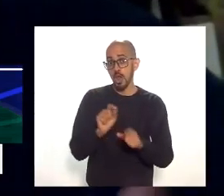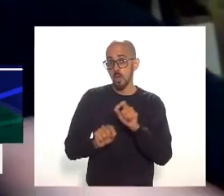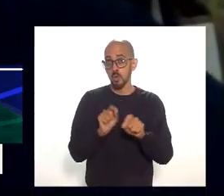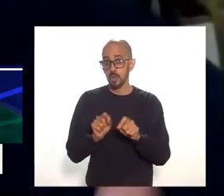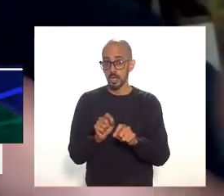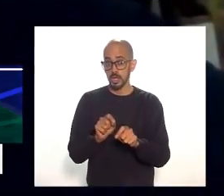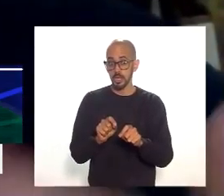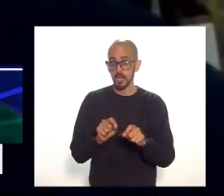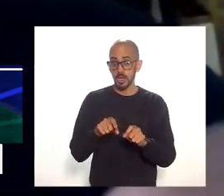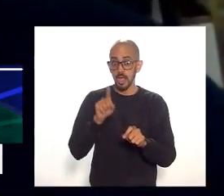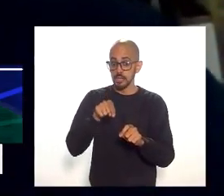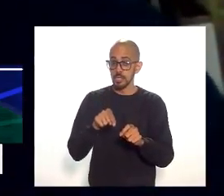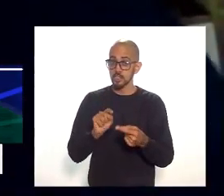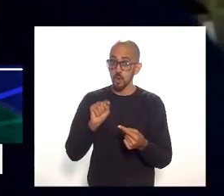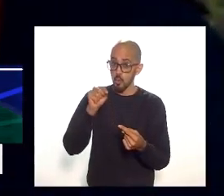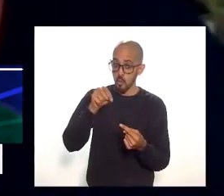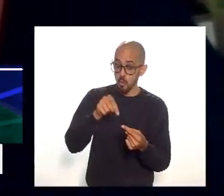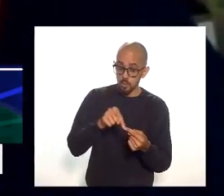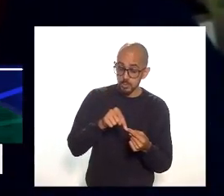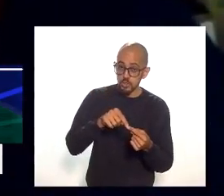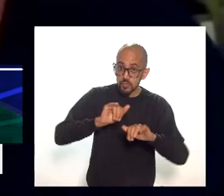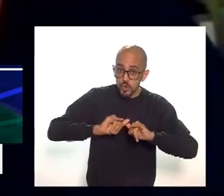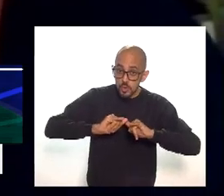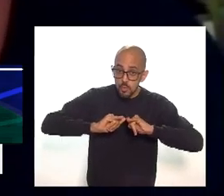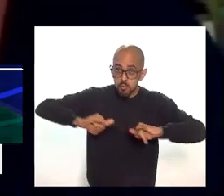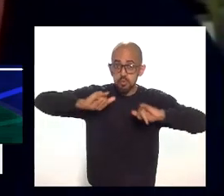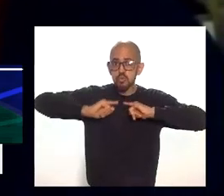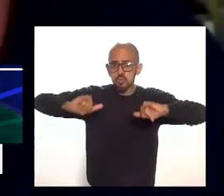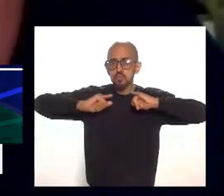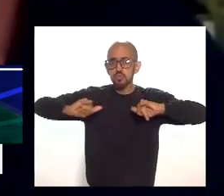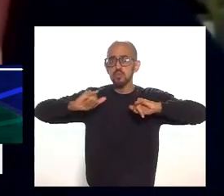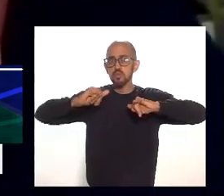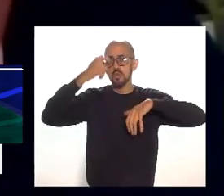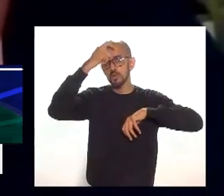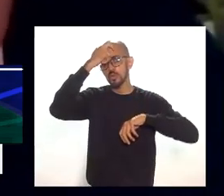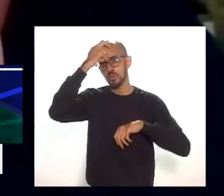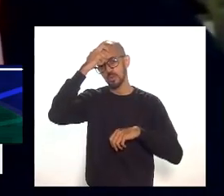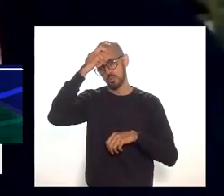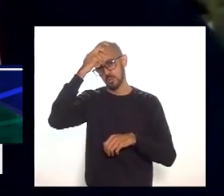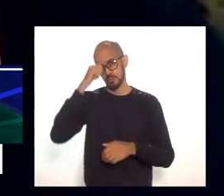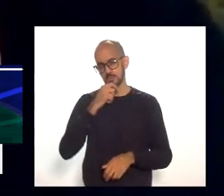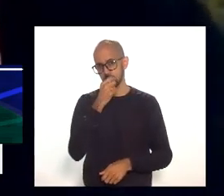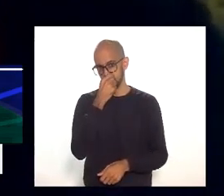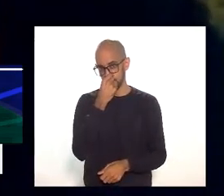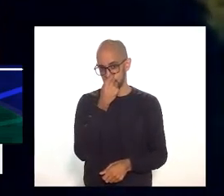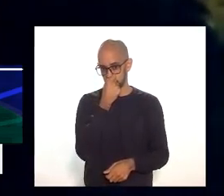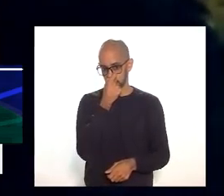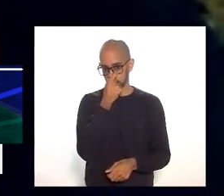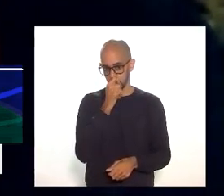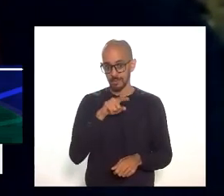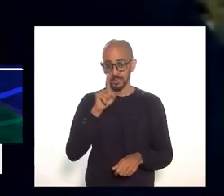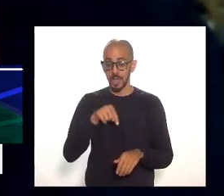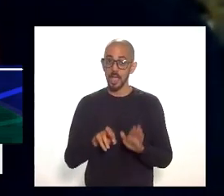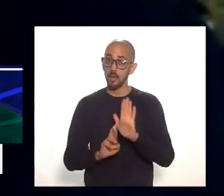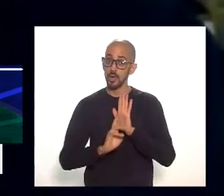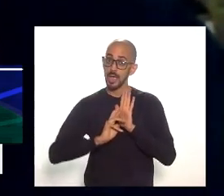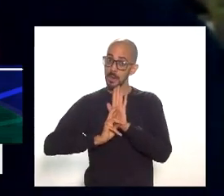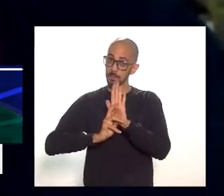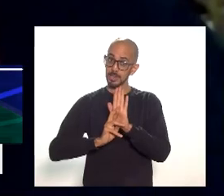propositivo e de propagação de boas ideias e de conscientização da população do entorno, do que representa